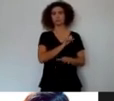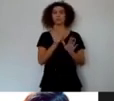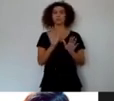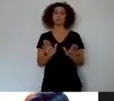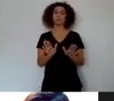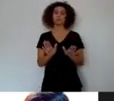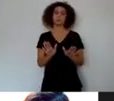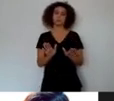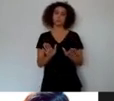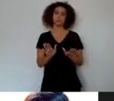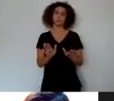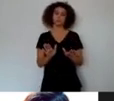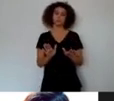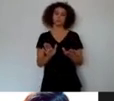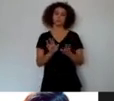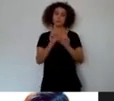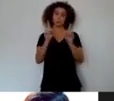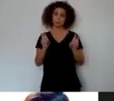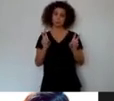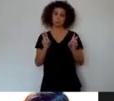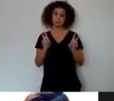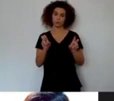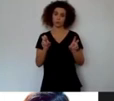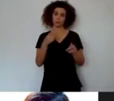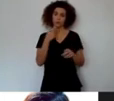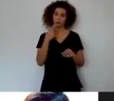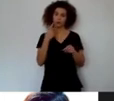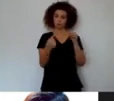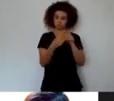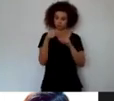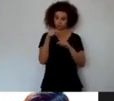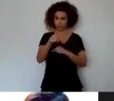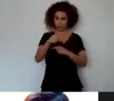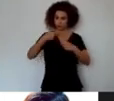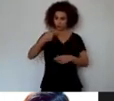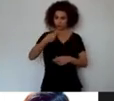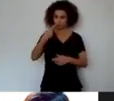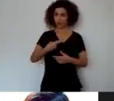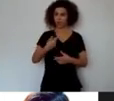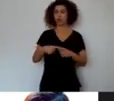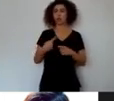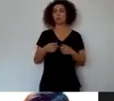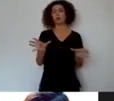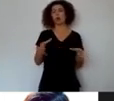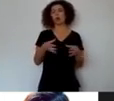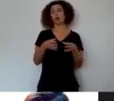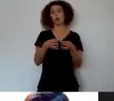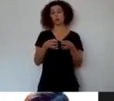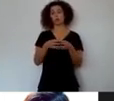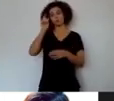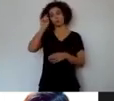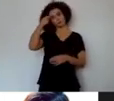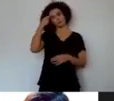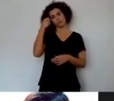essa discussão ela vai nesse ponto que você colocou, Alessandra. Porque a comunidade negra ainda está